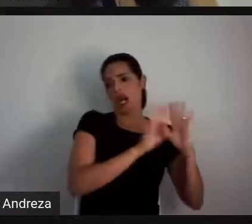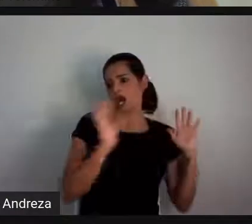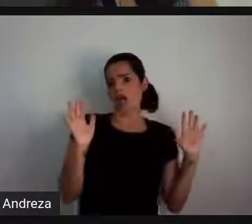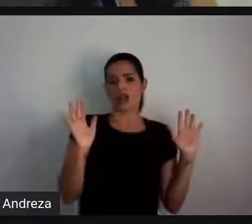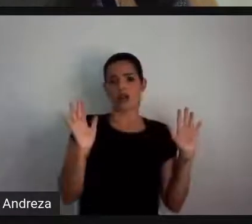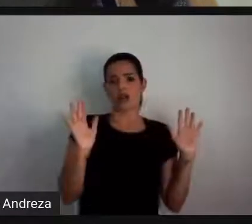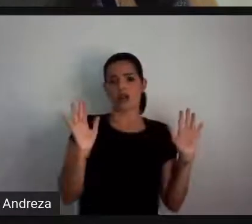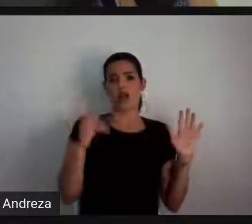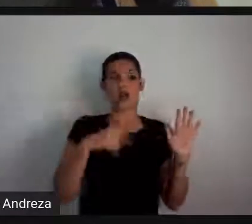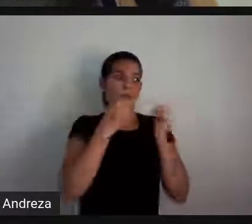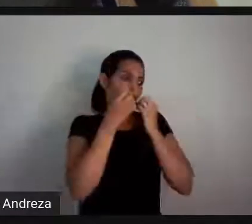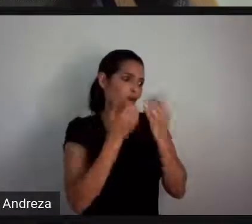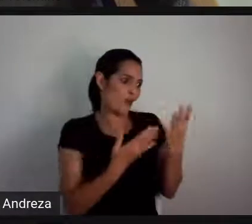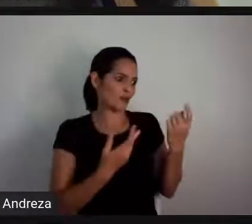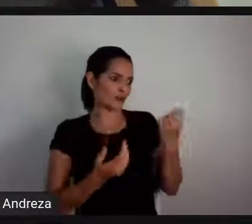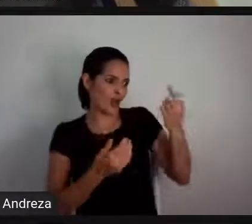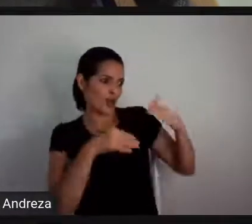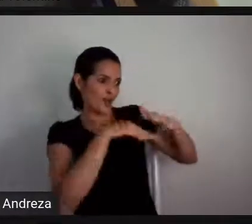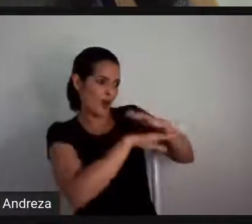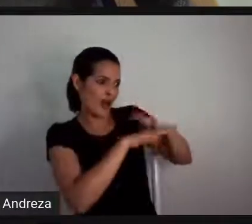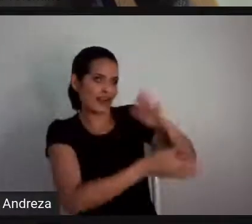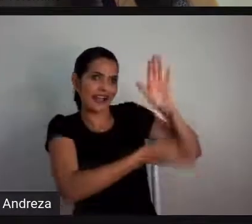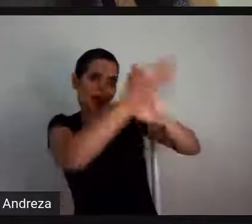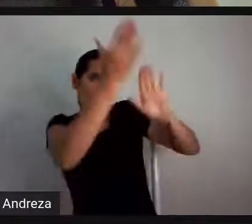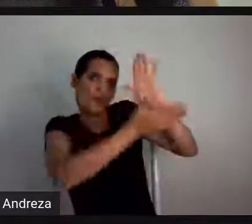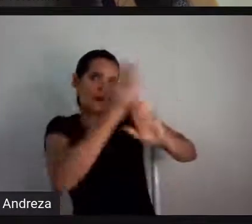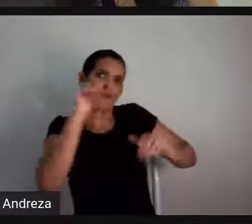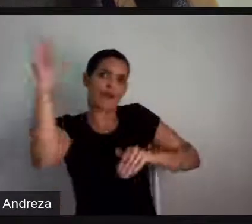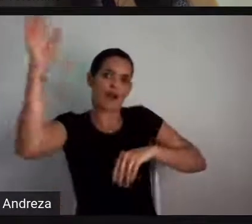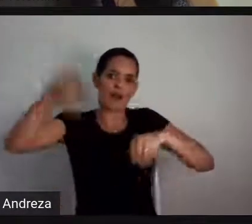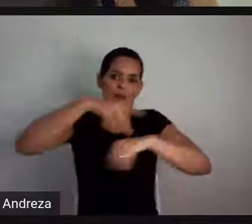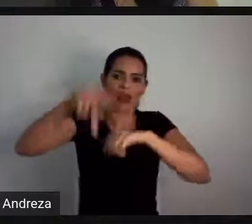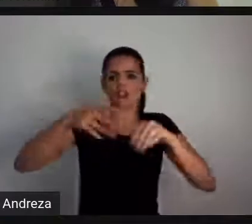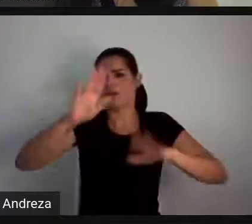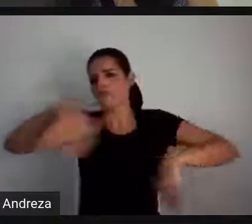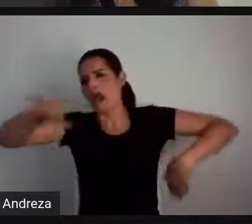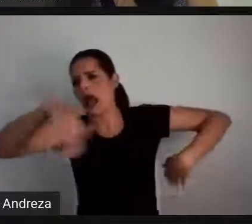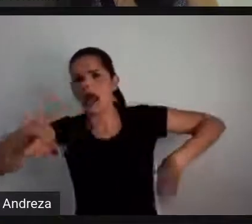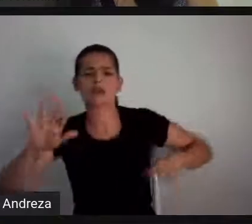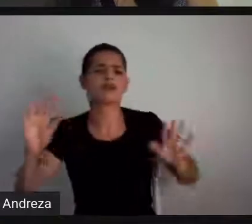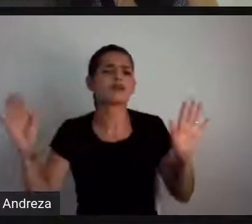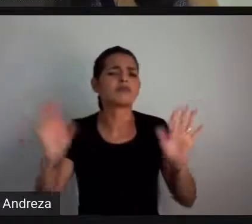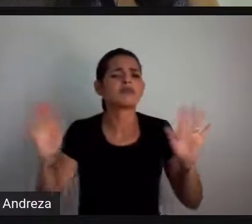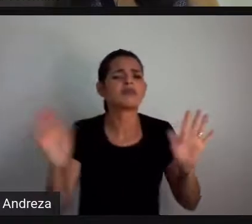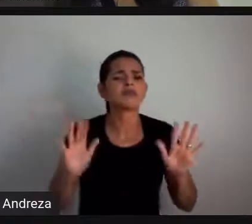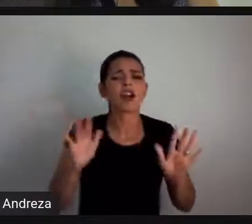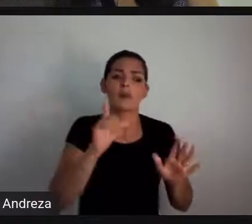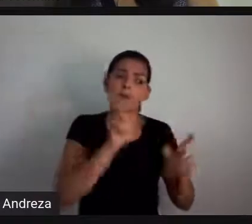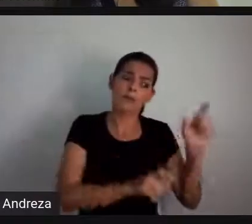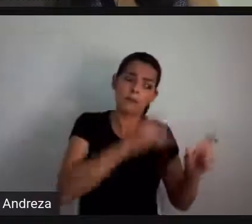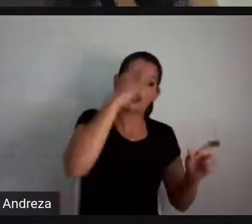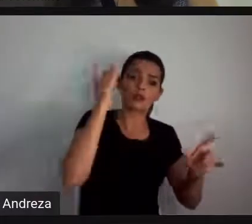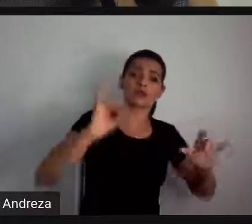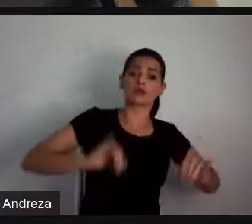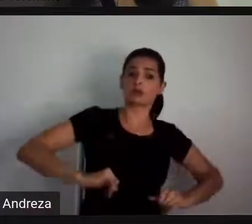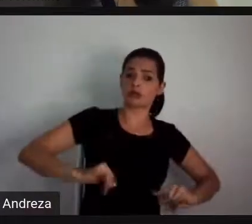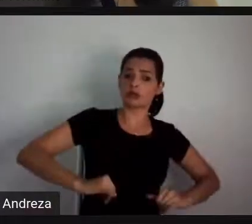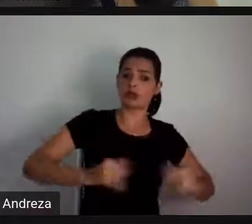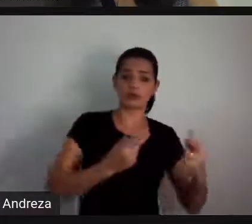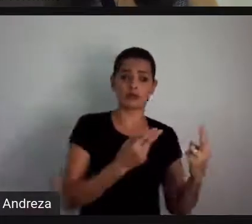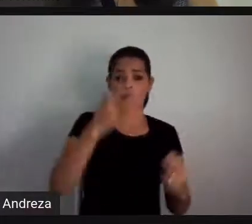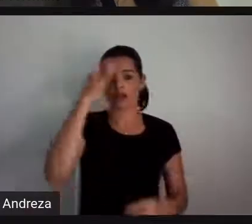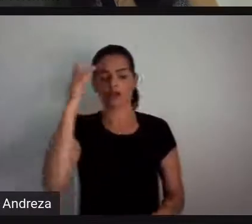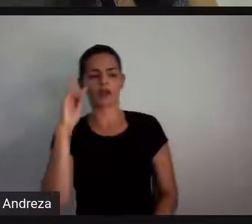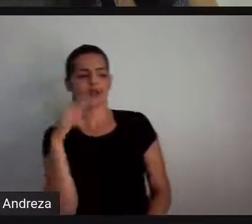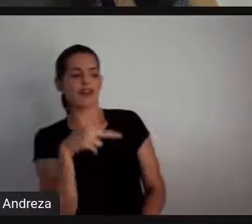porque está tendo sucesso, é porque tem dinheiro, é porque está viajando para o exterior, ou está indo para a praia toda hora. Essas pessoas sofrem porque os outros acreditam